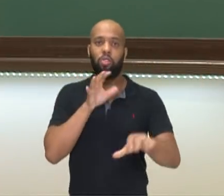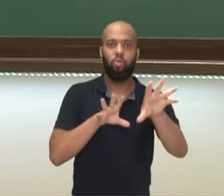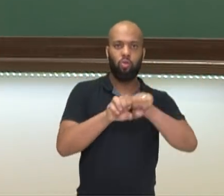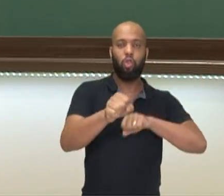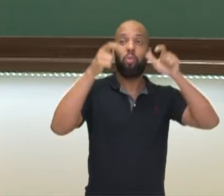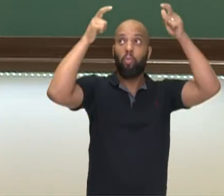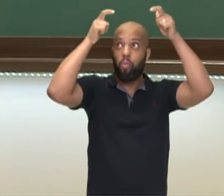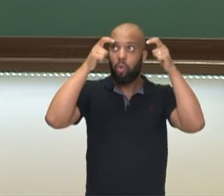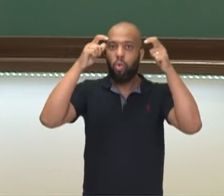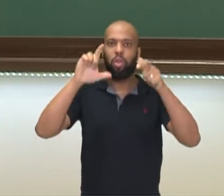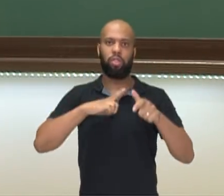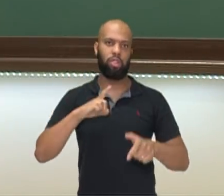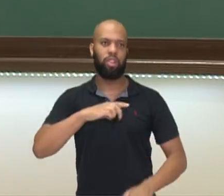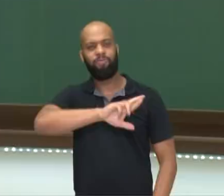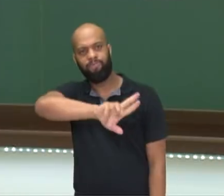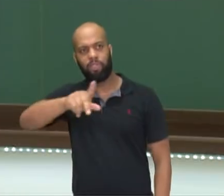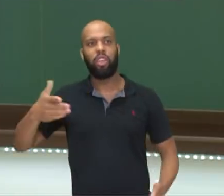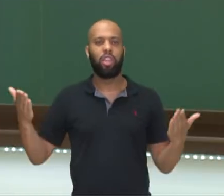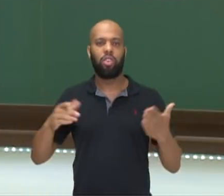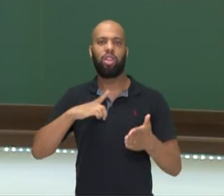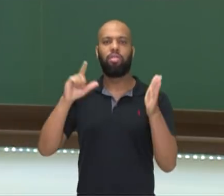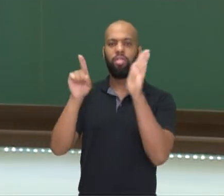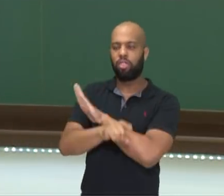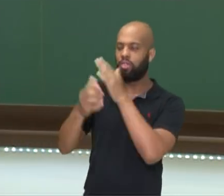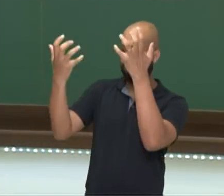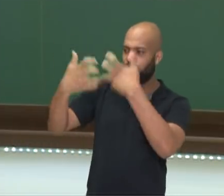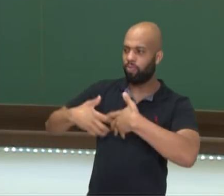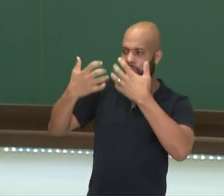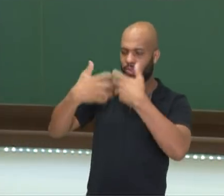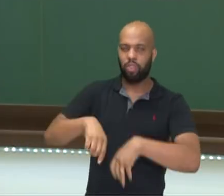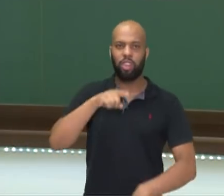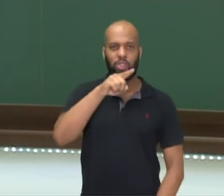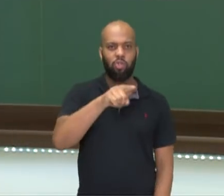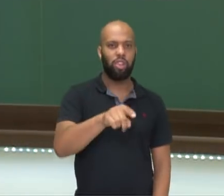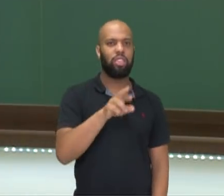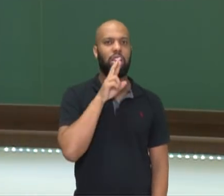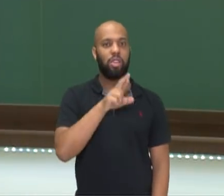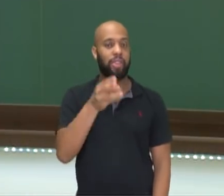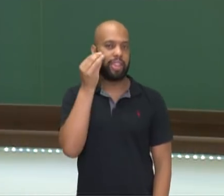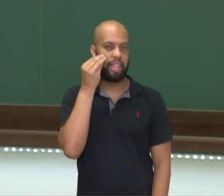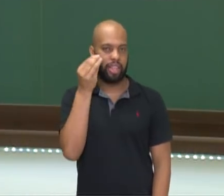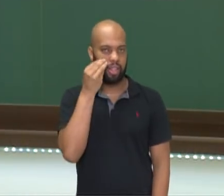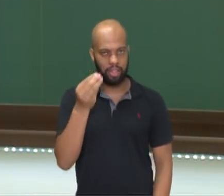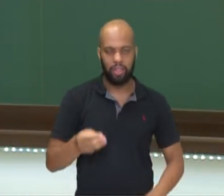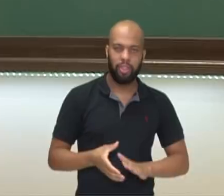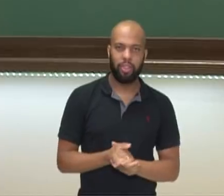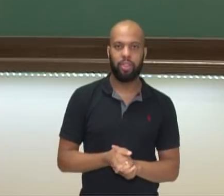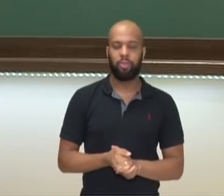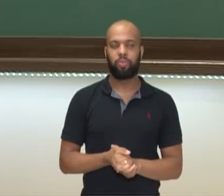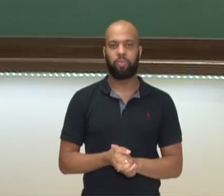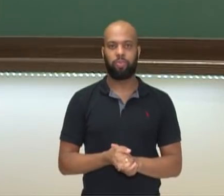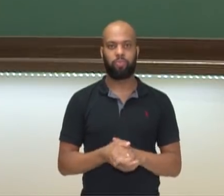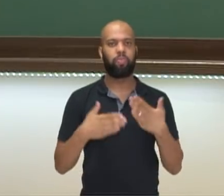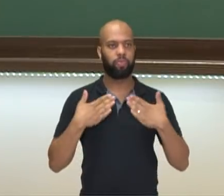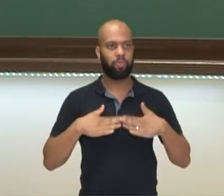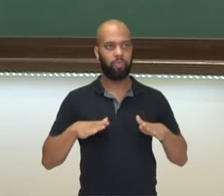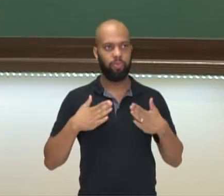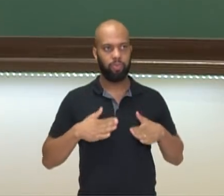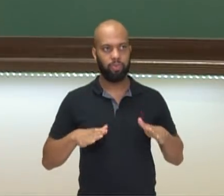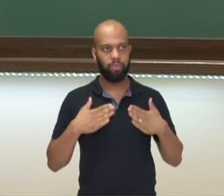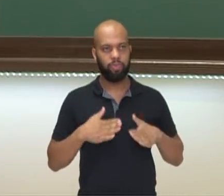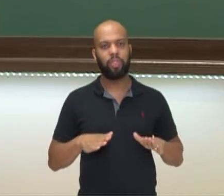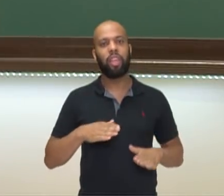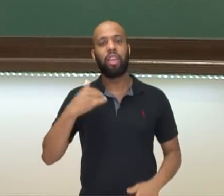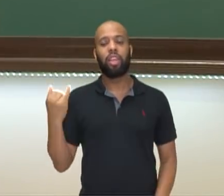tantos outros. E agora, vamos fazer aquela paradinha para testar seus conhecimentos. Mas não se preocupem.